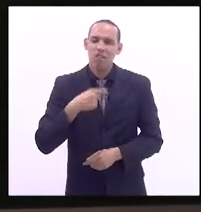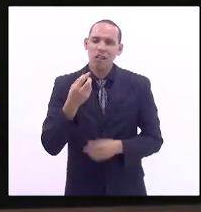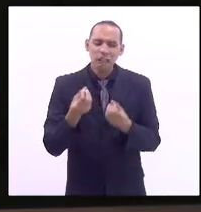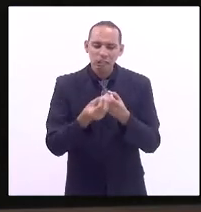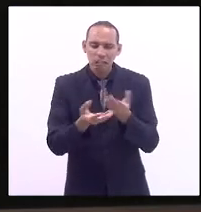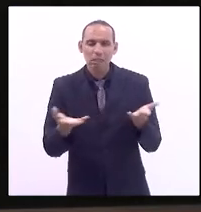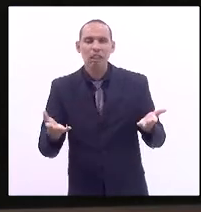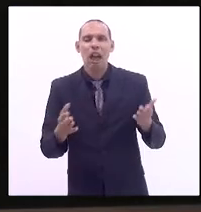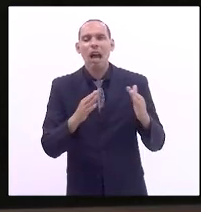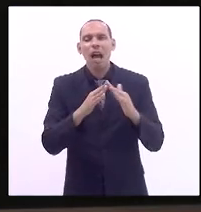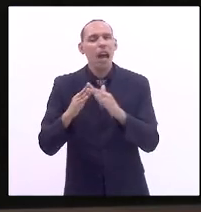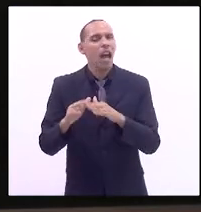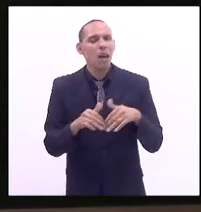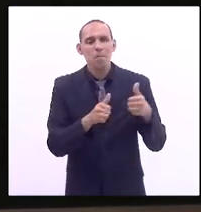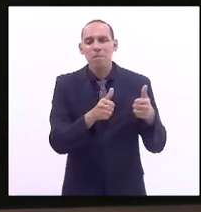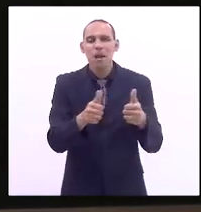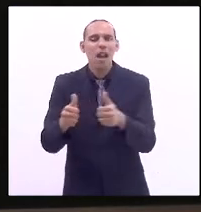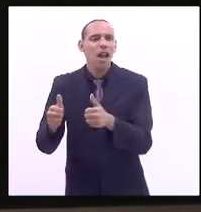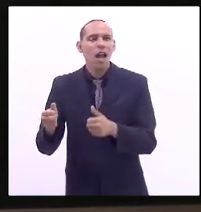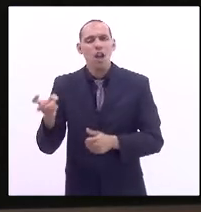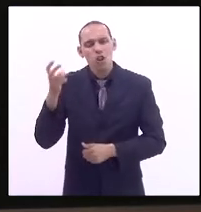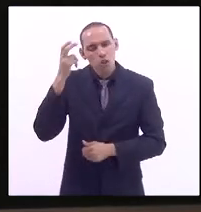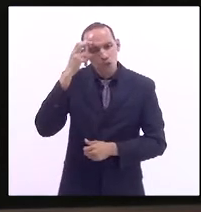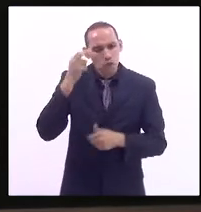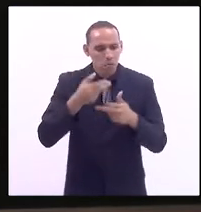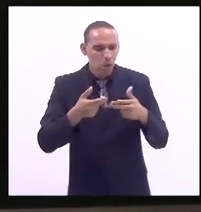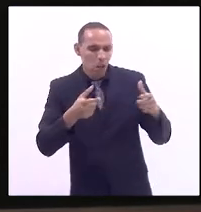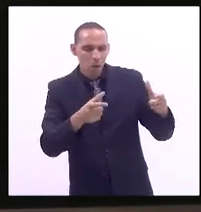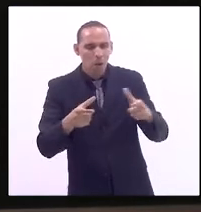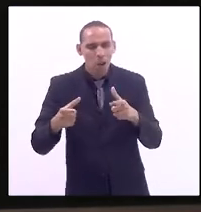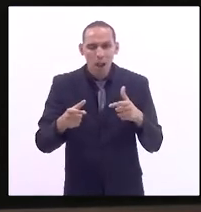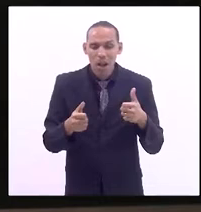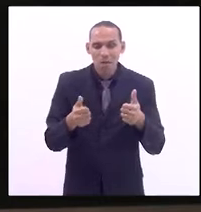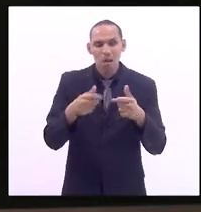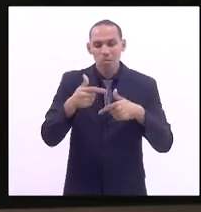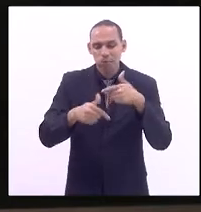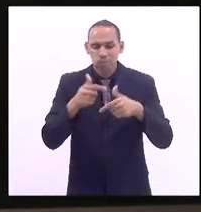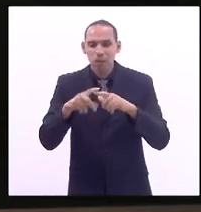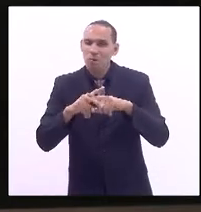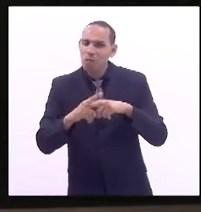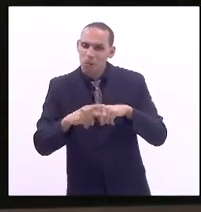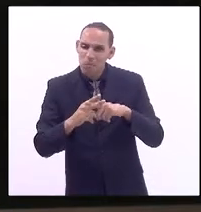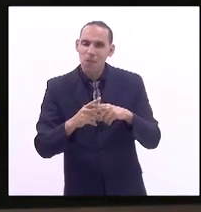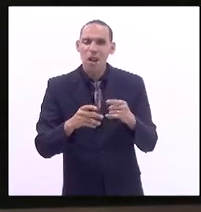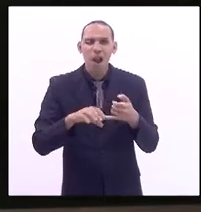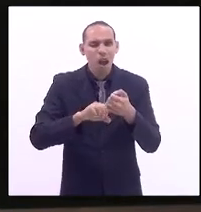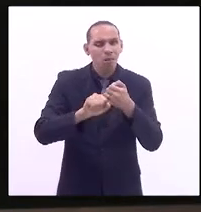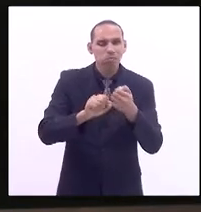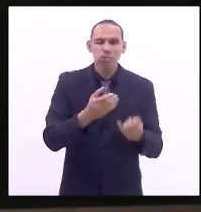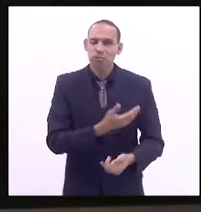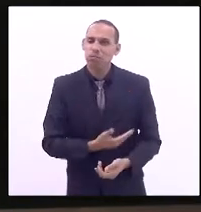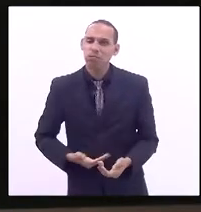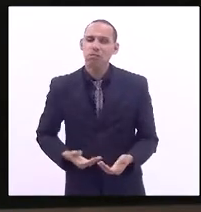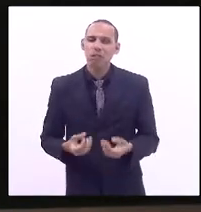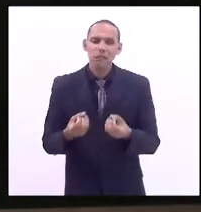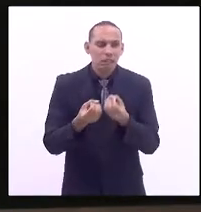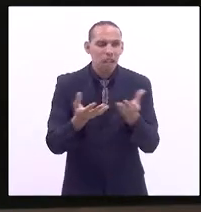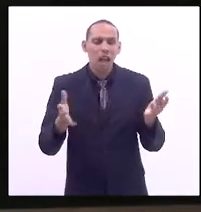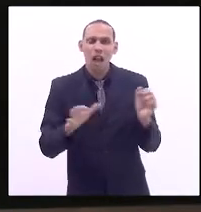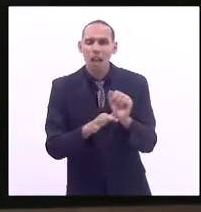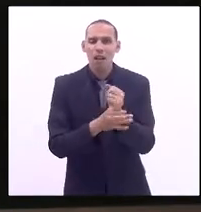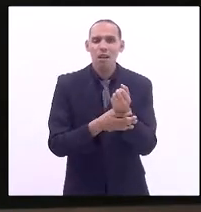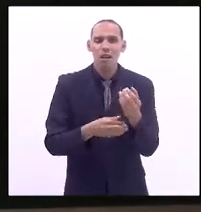que a gente garantem equipamento escultura funcionando que a gente Garanta o patrimônio público sob os auspícios